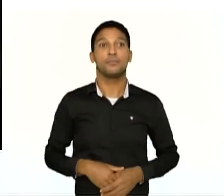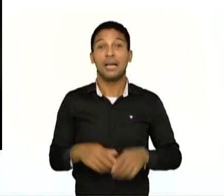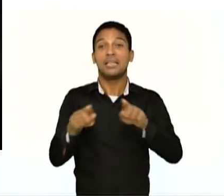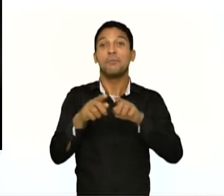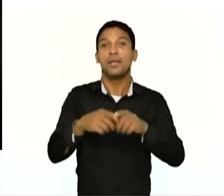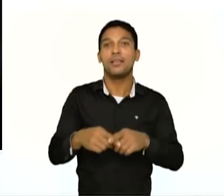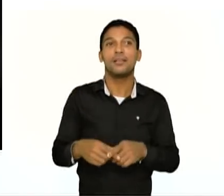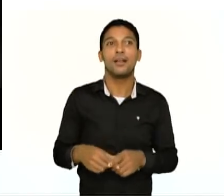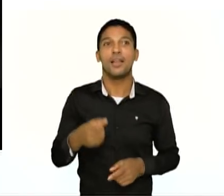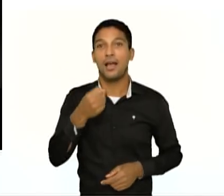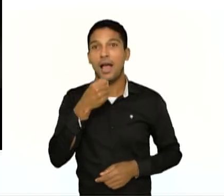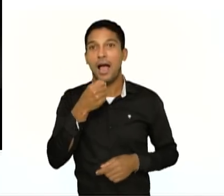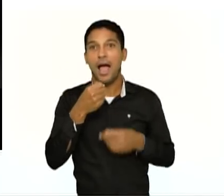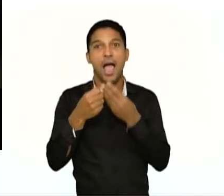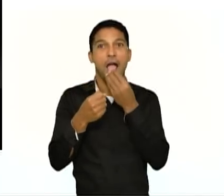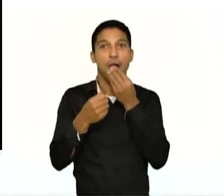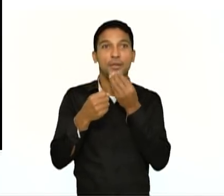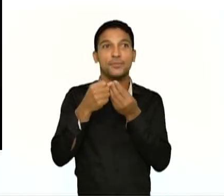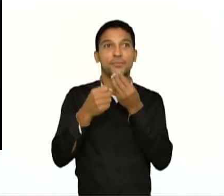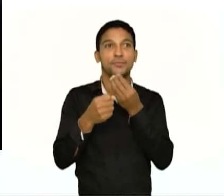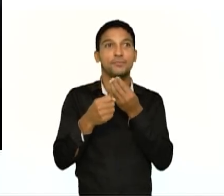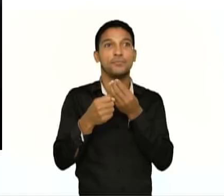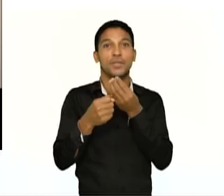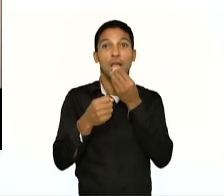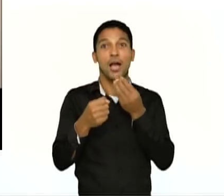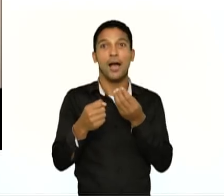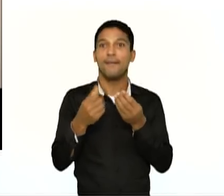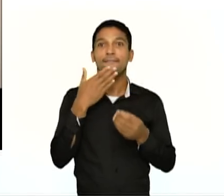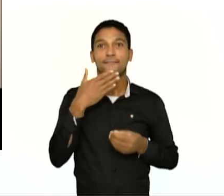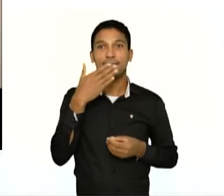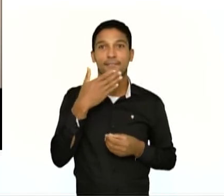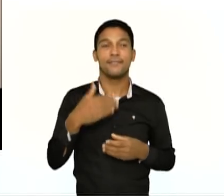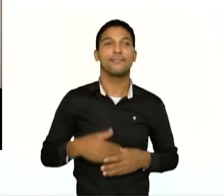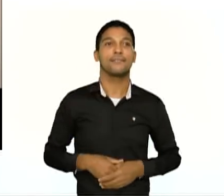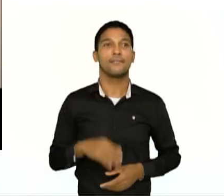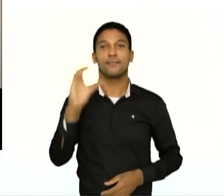encomendei, olha, é um cone recheado.